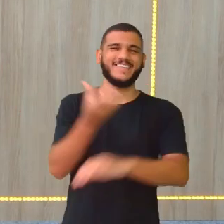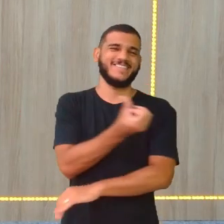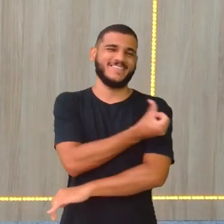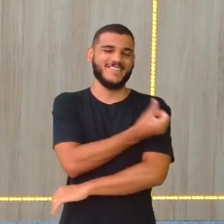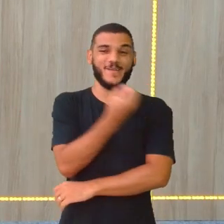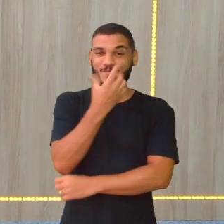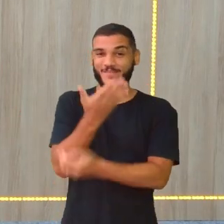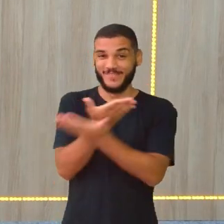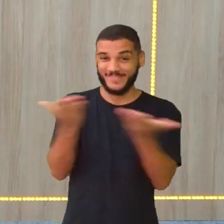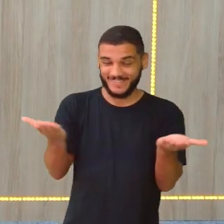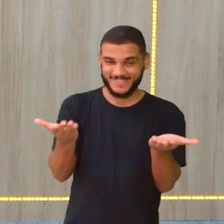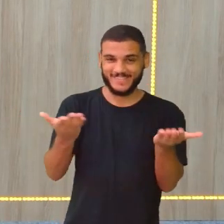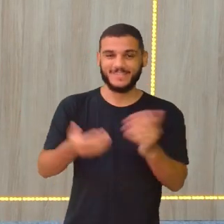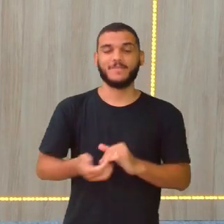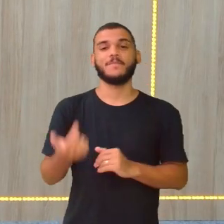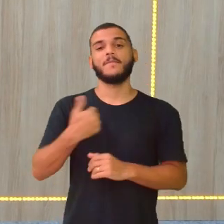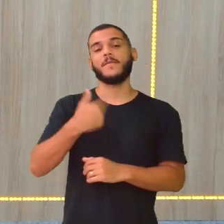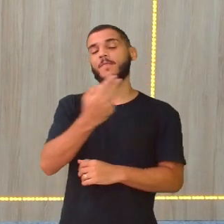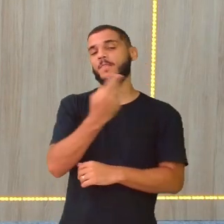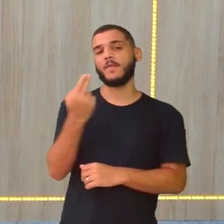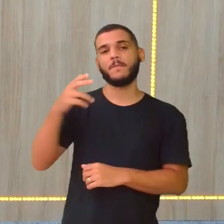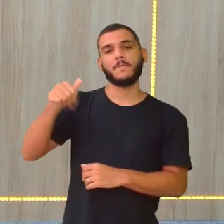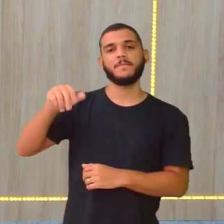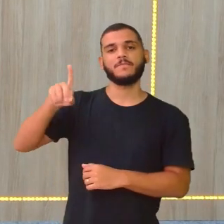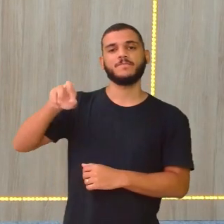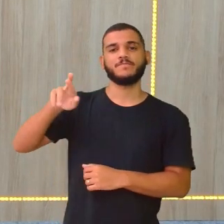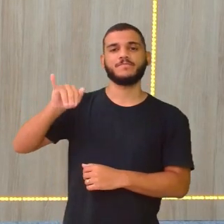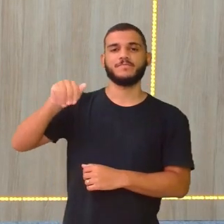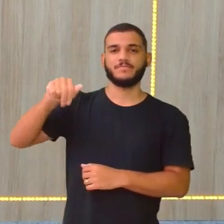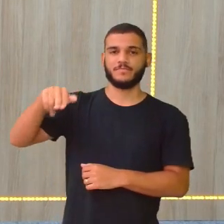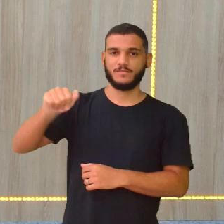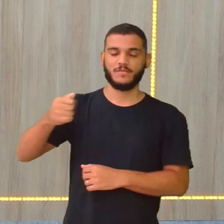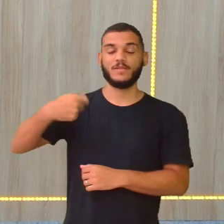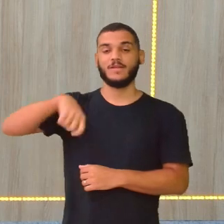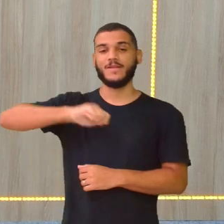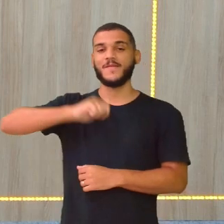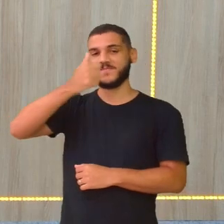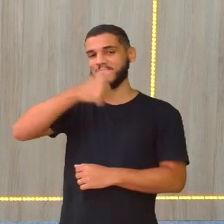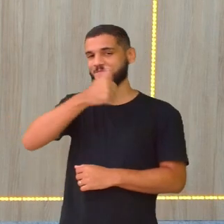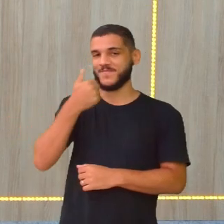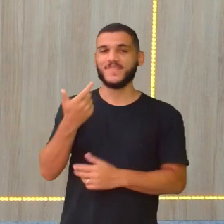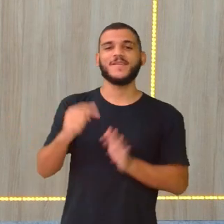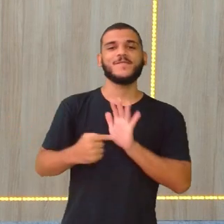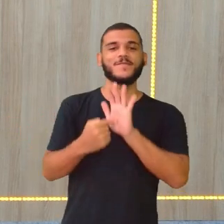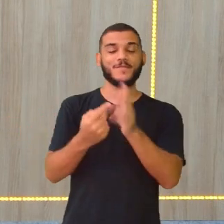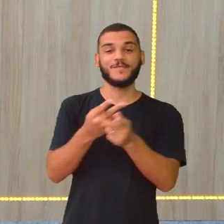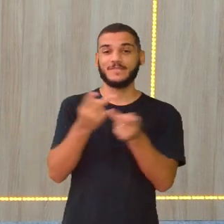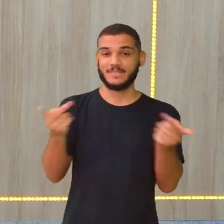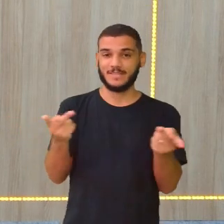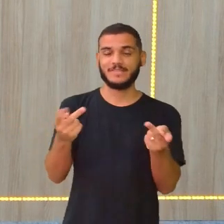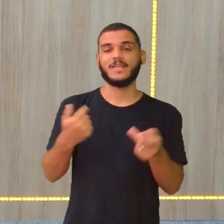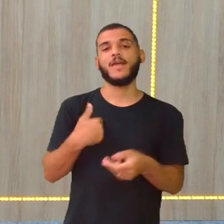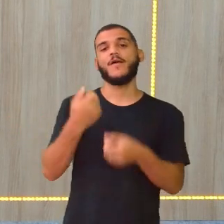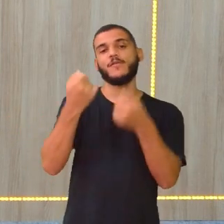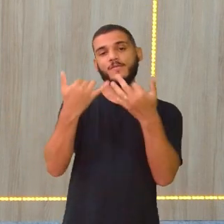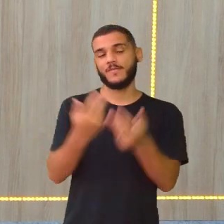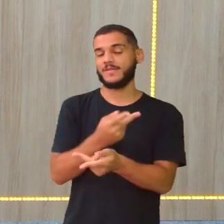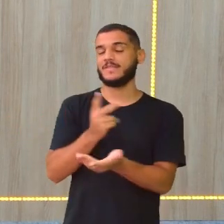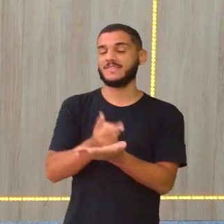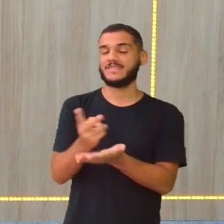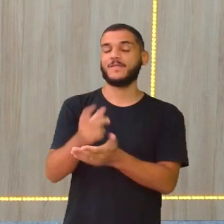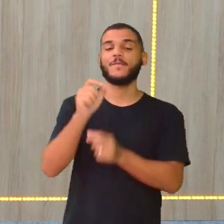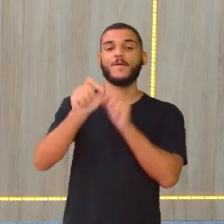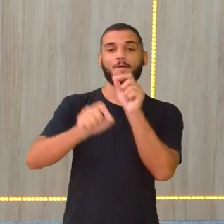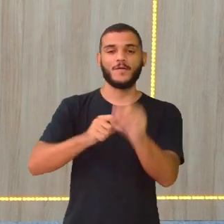ano, tudo bem com vocês? Eu sou a Adriana Maria, este é o meu sinal e como sempre falo, eu nunca estou sozinha,